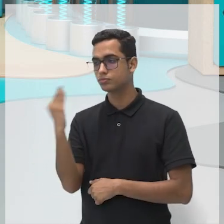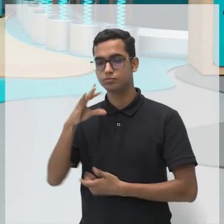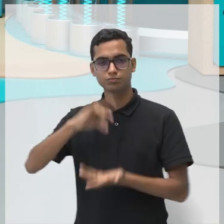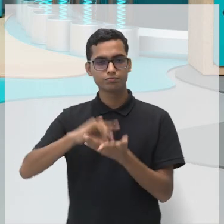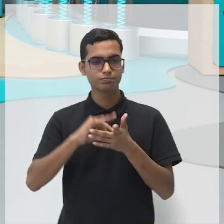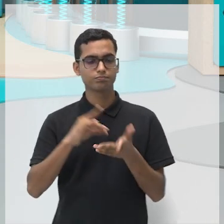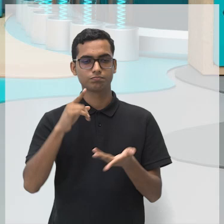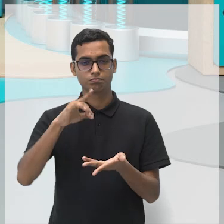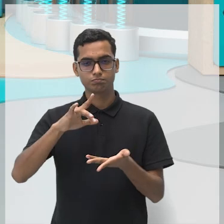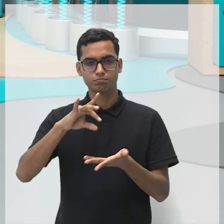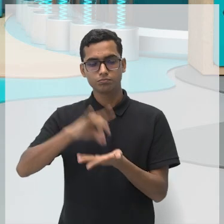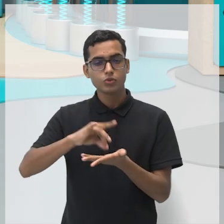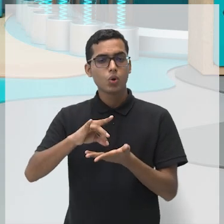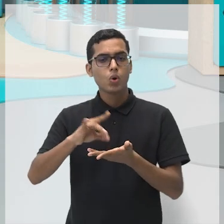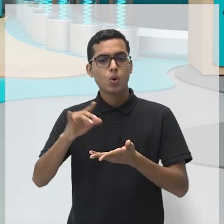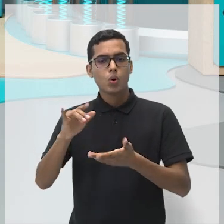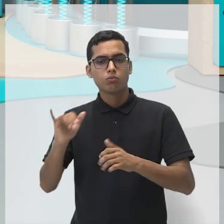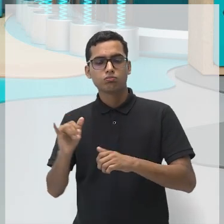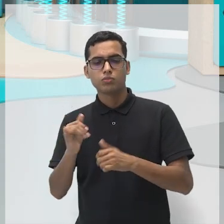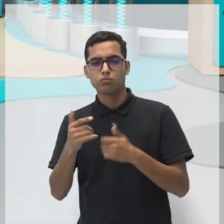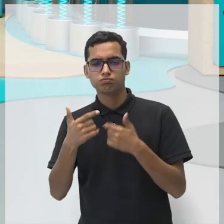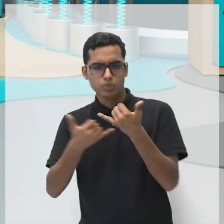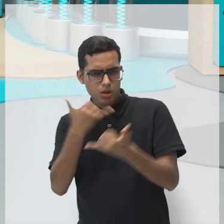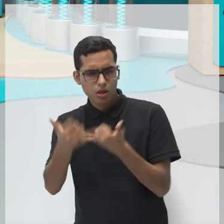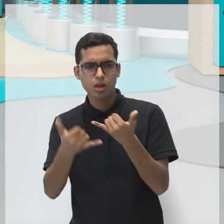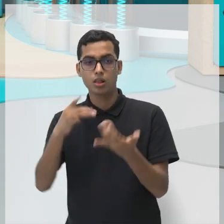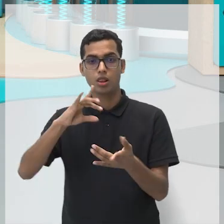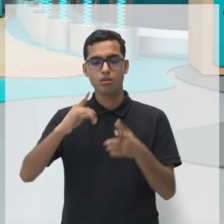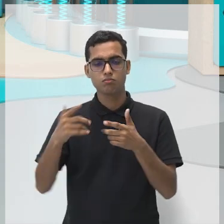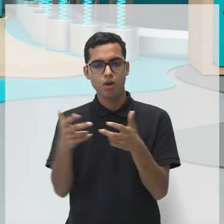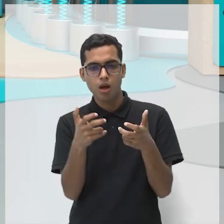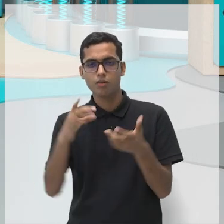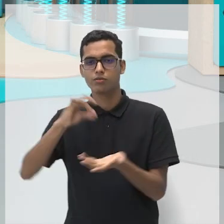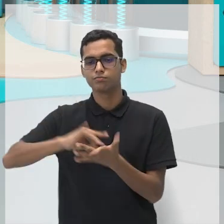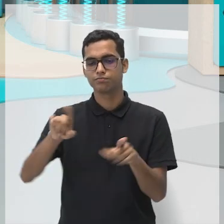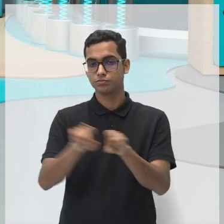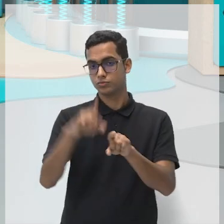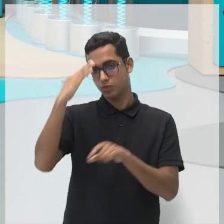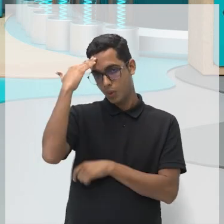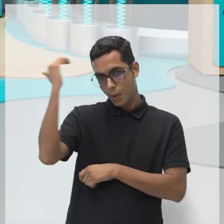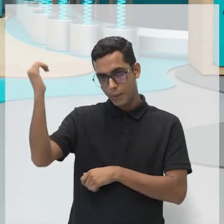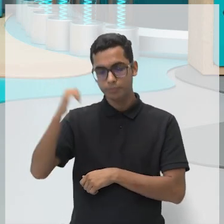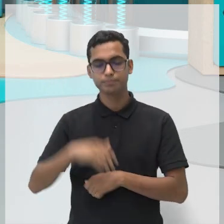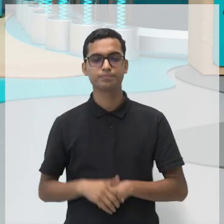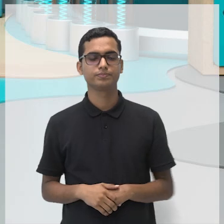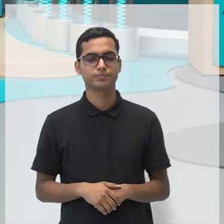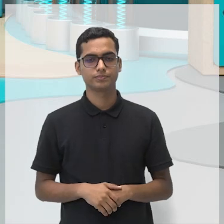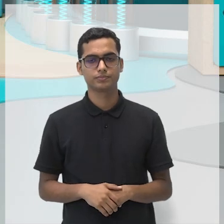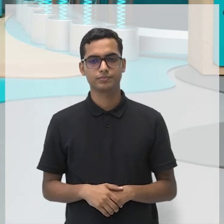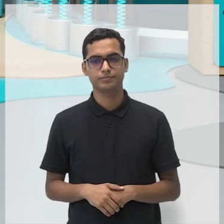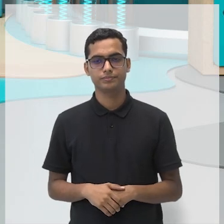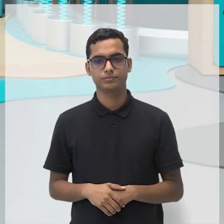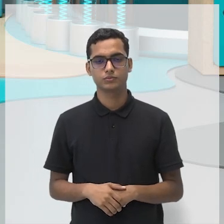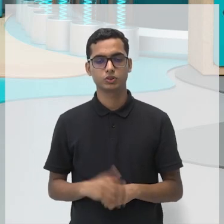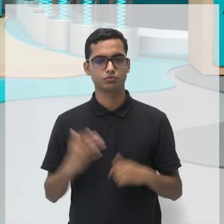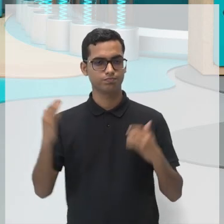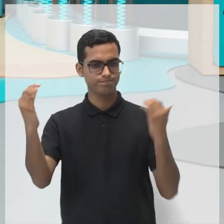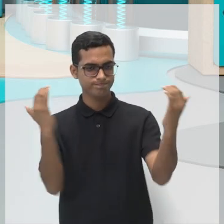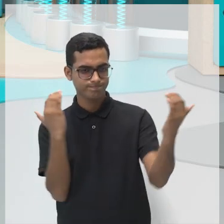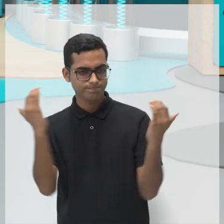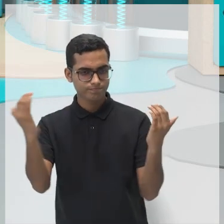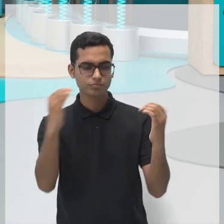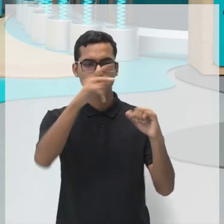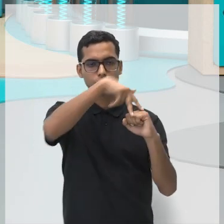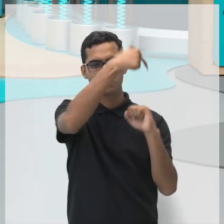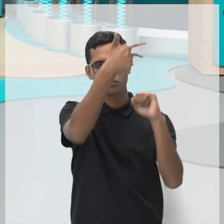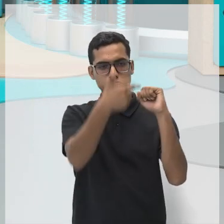se tornado uma febre, inclusive eu fiz a relação desses jogos, né, do base jump, com o jogo que